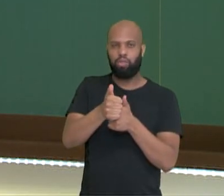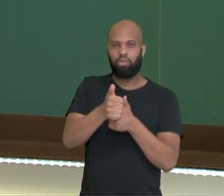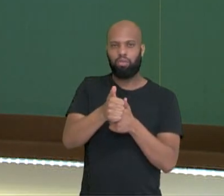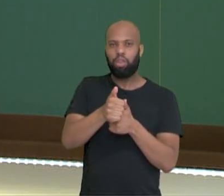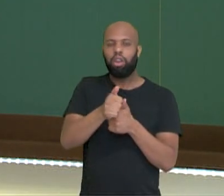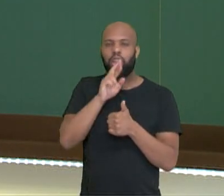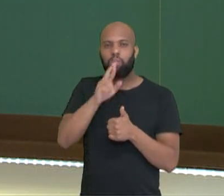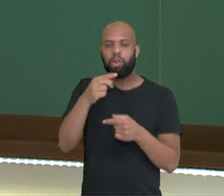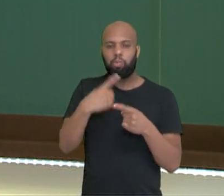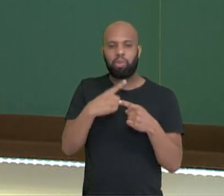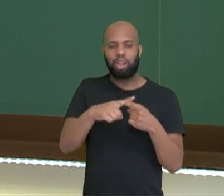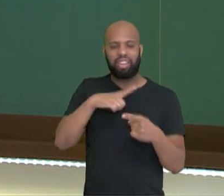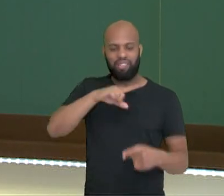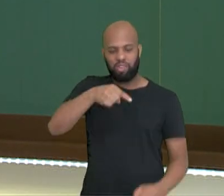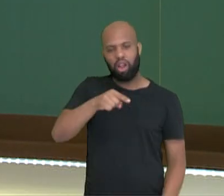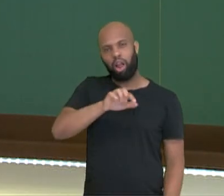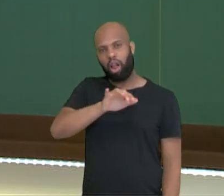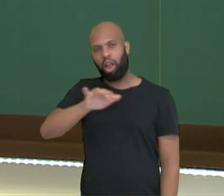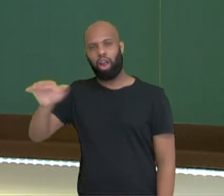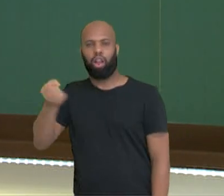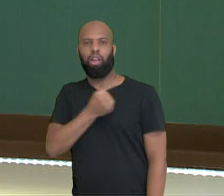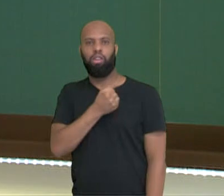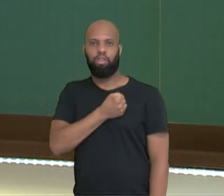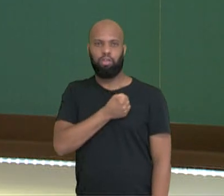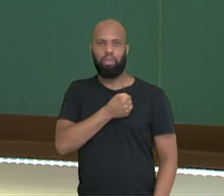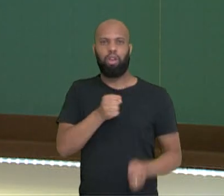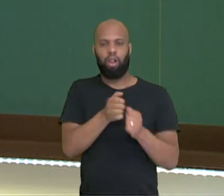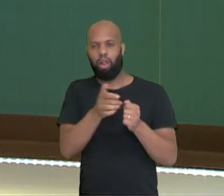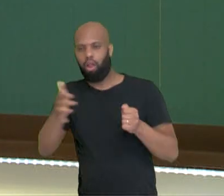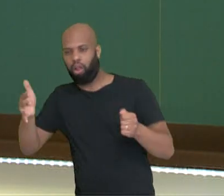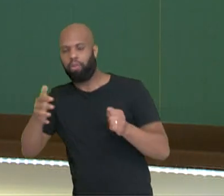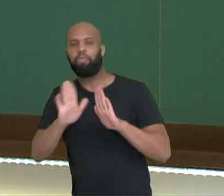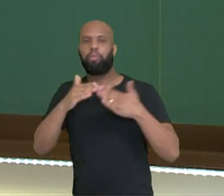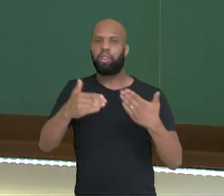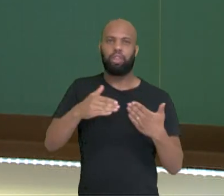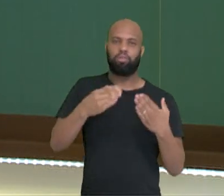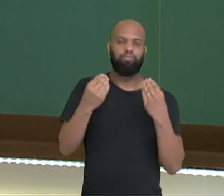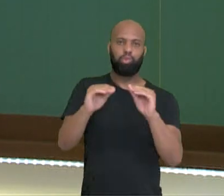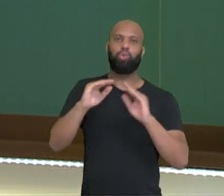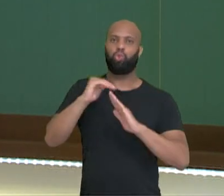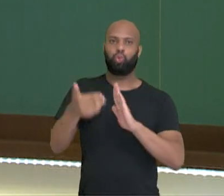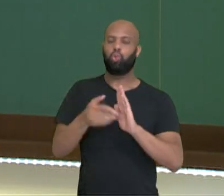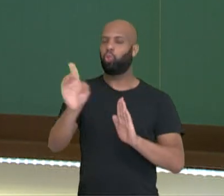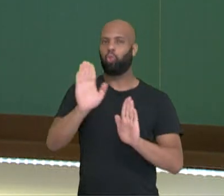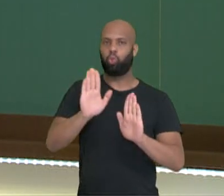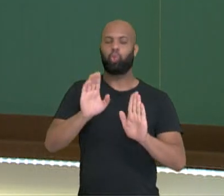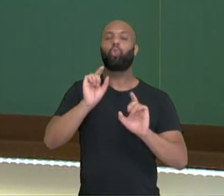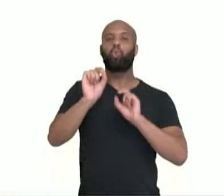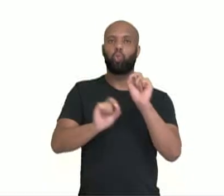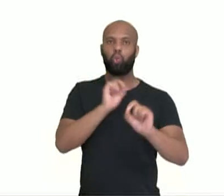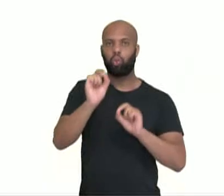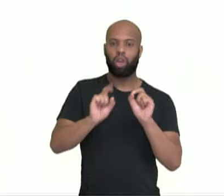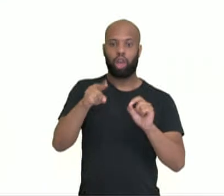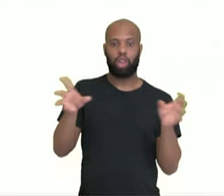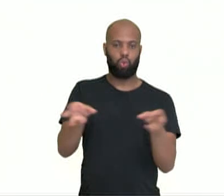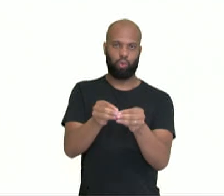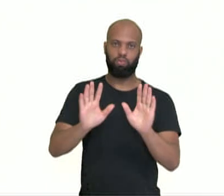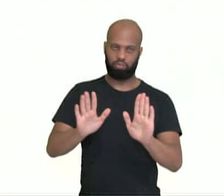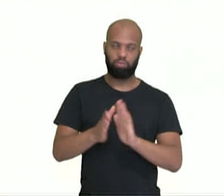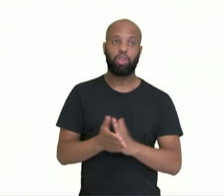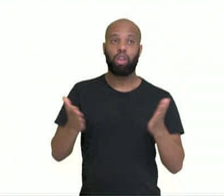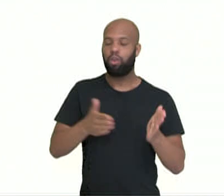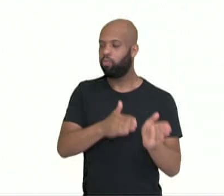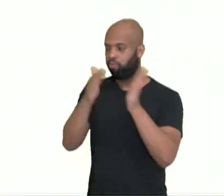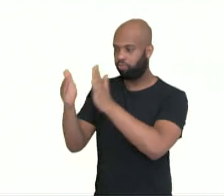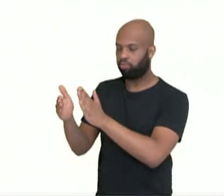dá um número bem grande com várias vírgulas, com várias casas decimais. Então, eu não coloquei aqui ele de uma forma aproximada para vocês. Agora, eu